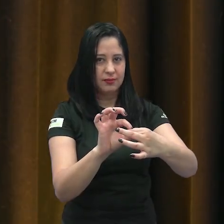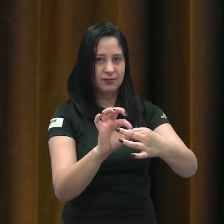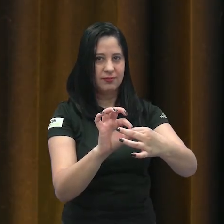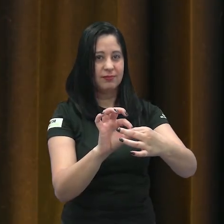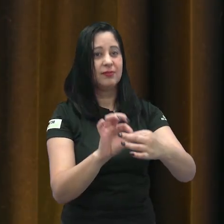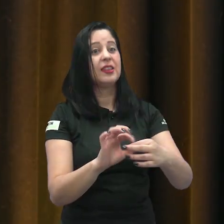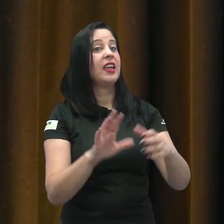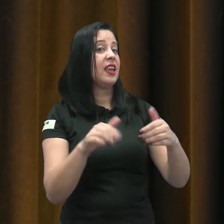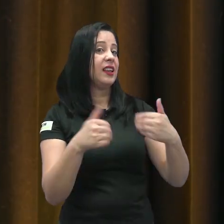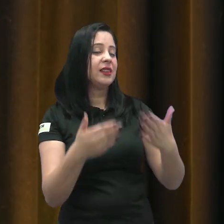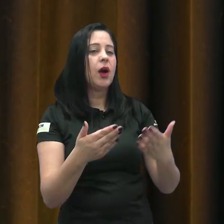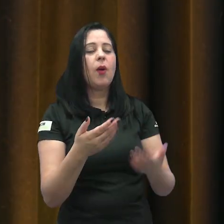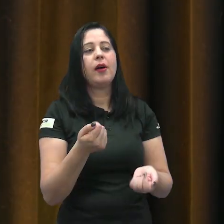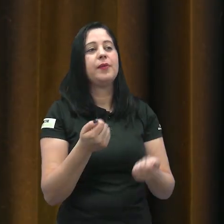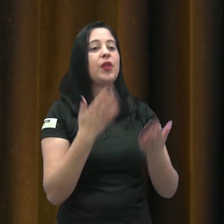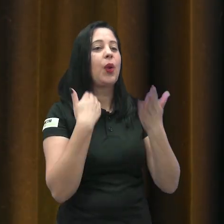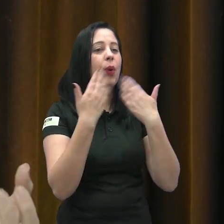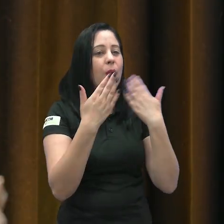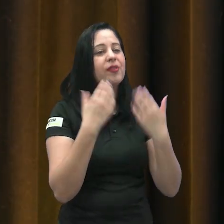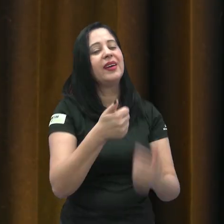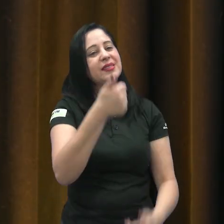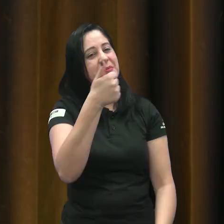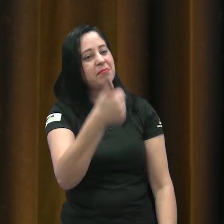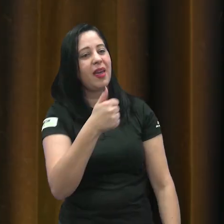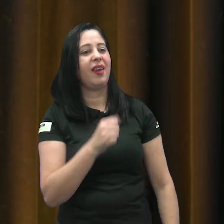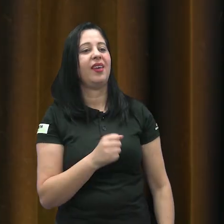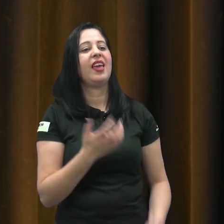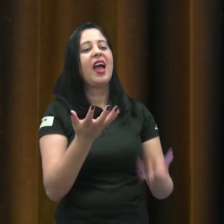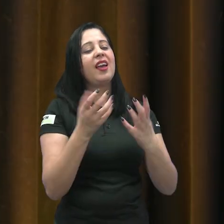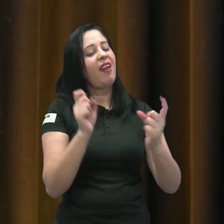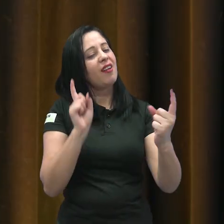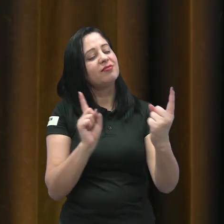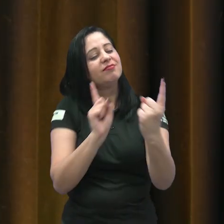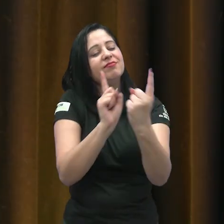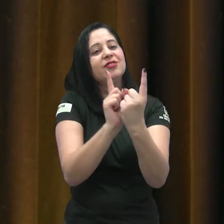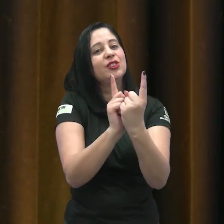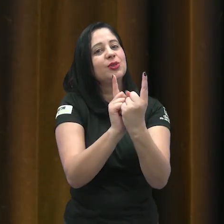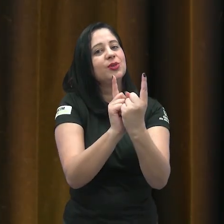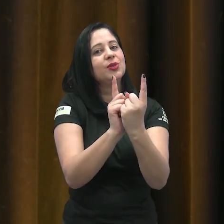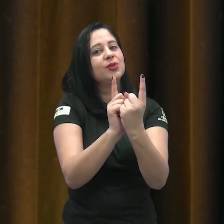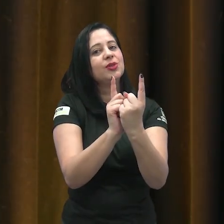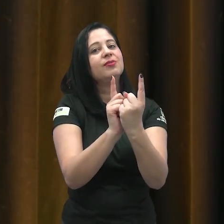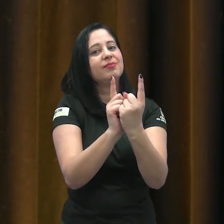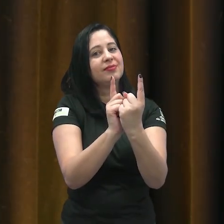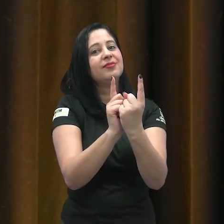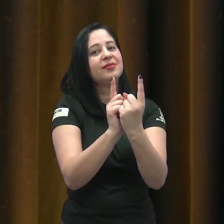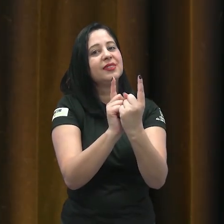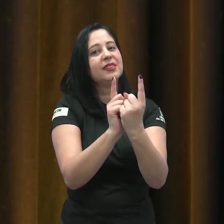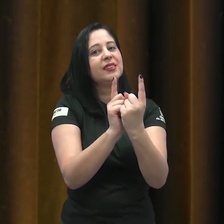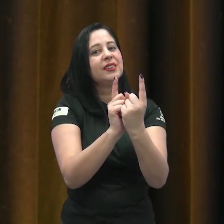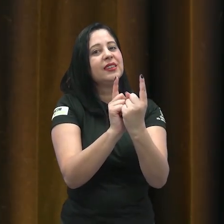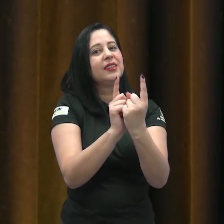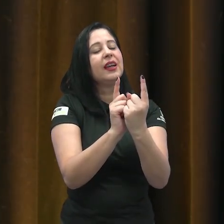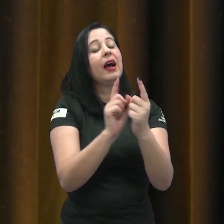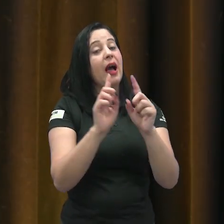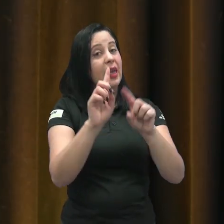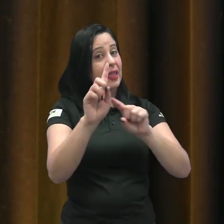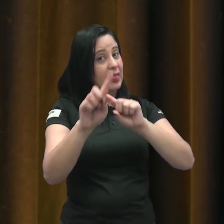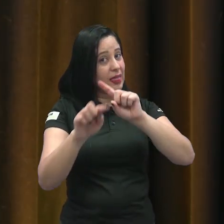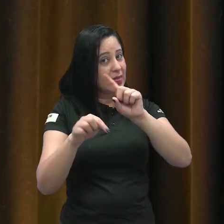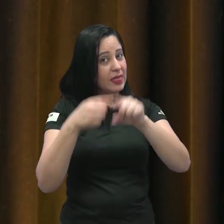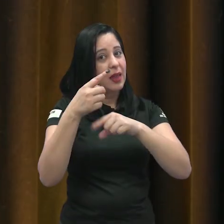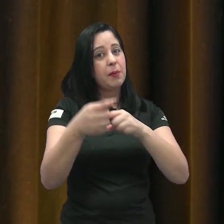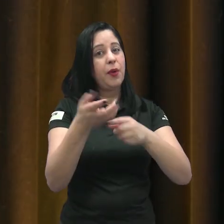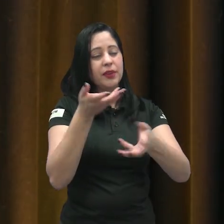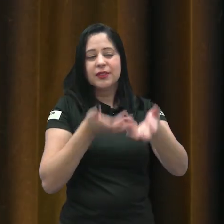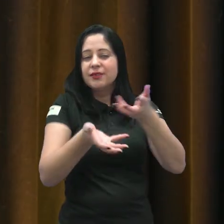ser interessante, é o que faz as pessoas quererem ficar junto com você, sabe? É isso que vai fazendo a diferença depois na hora